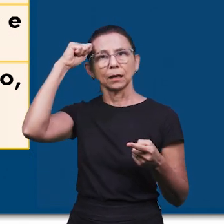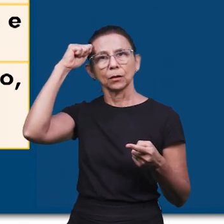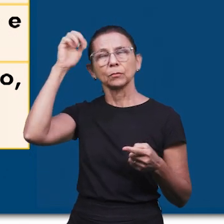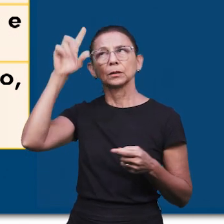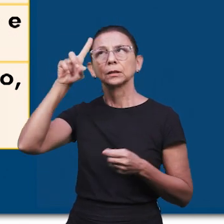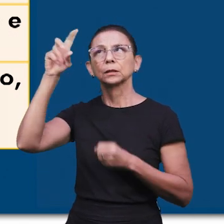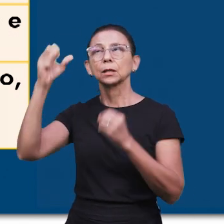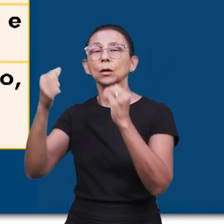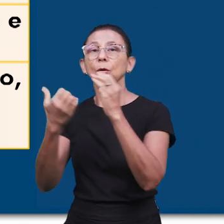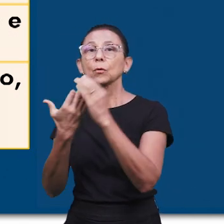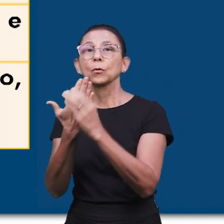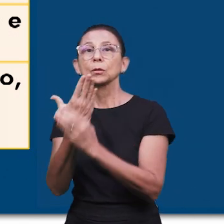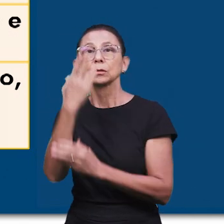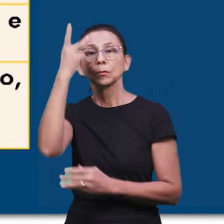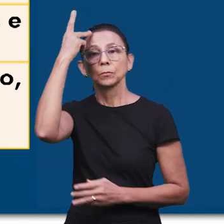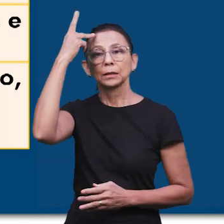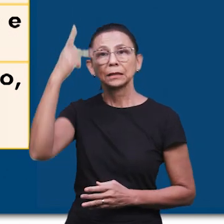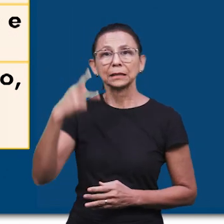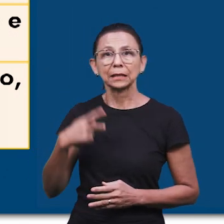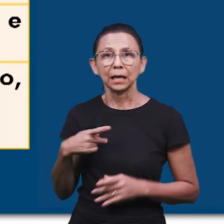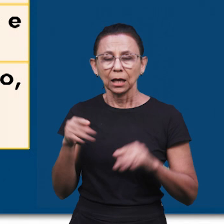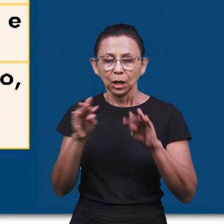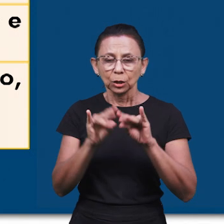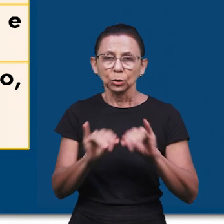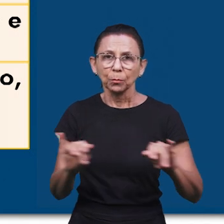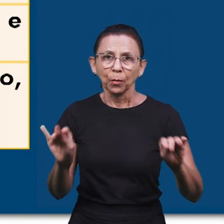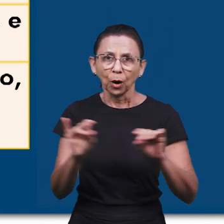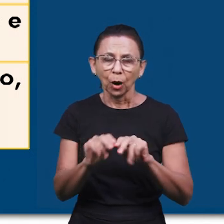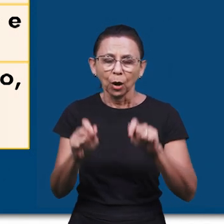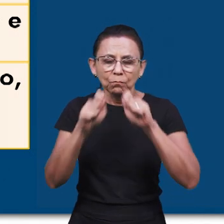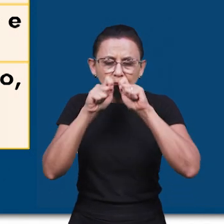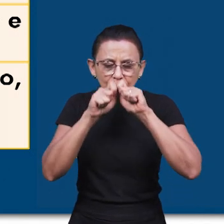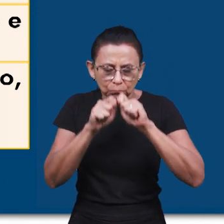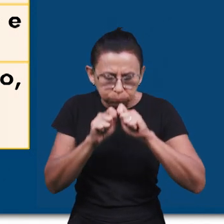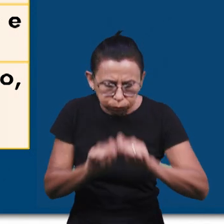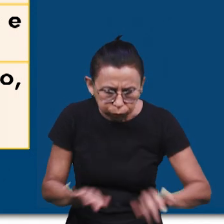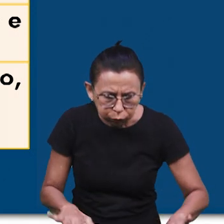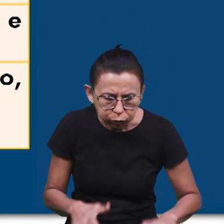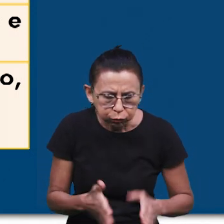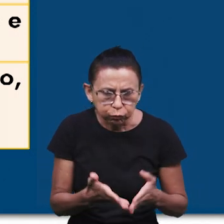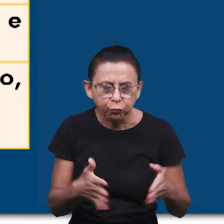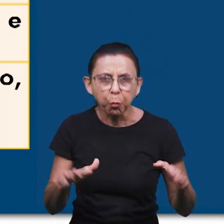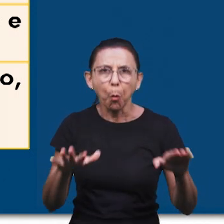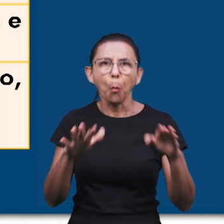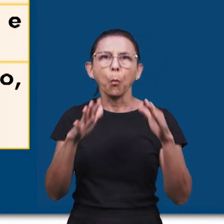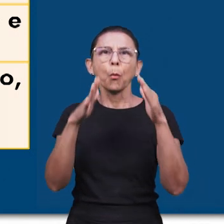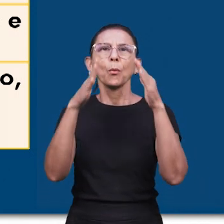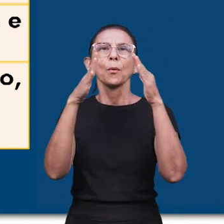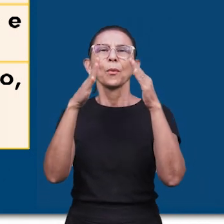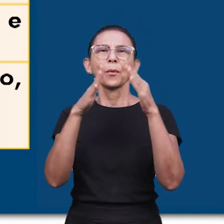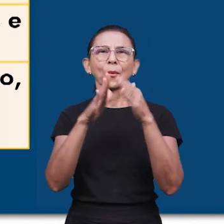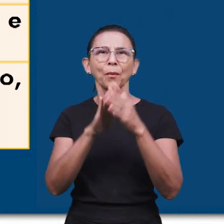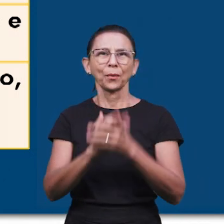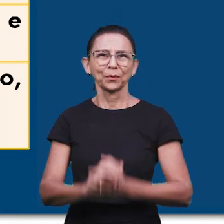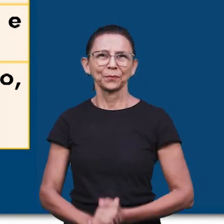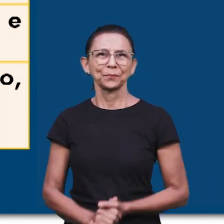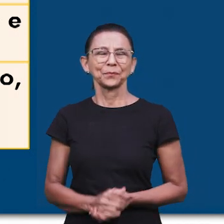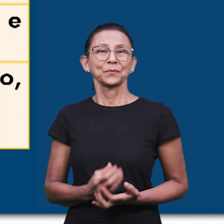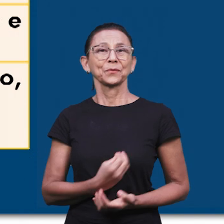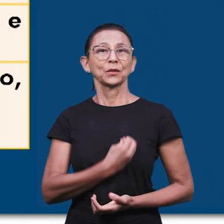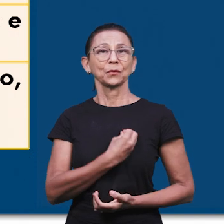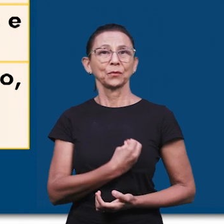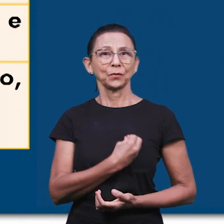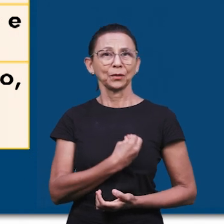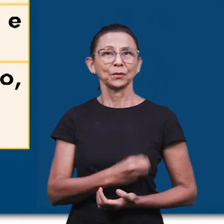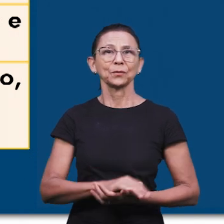formou o Senhor Deus o homem do pó da terra e soprou em seus narizes o fôlego da vida, e o homem foi feito